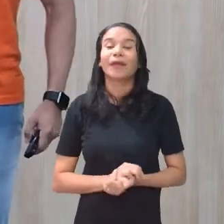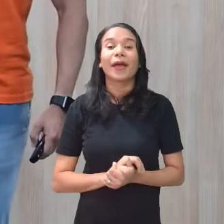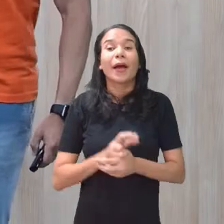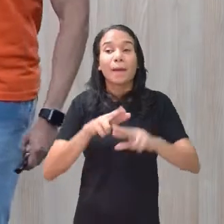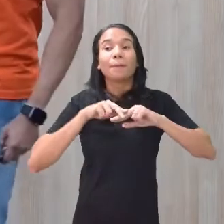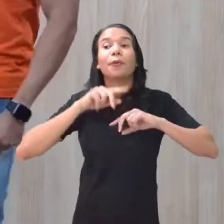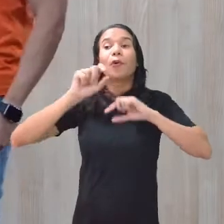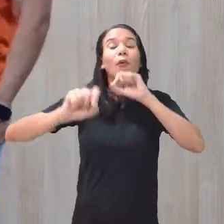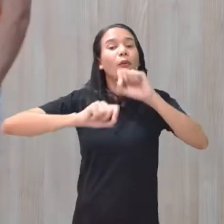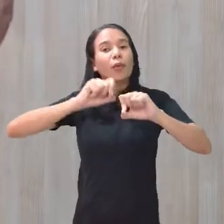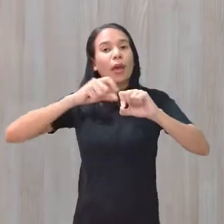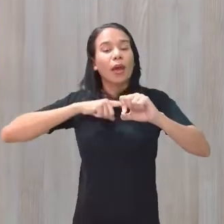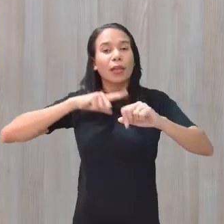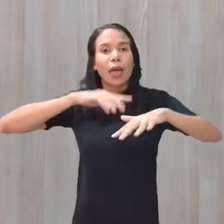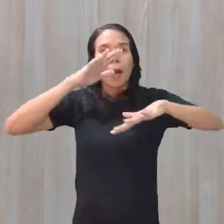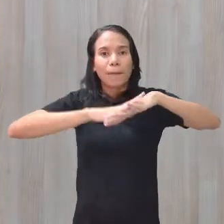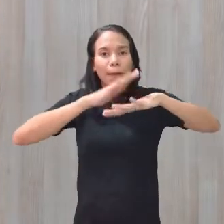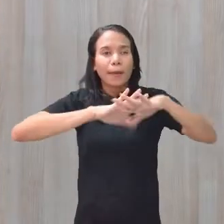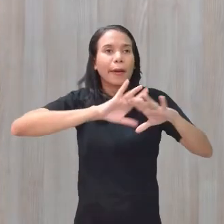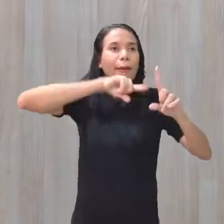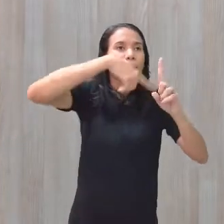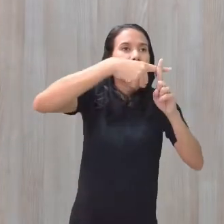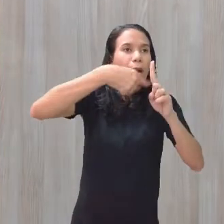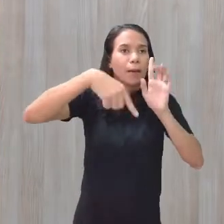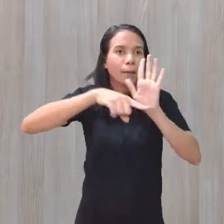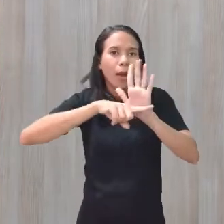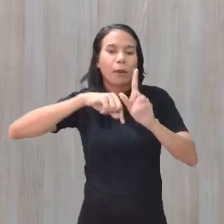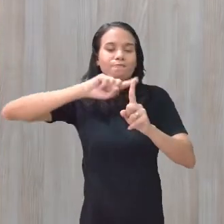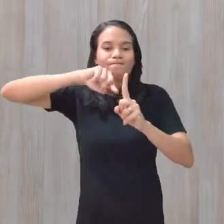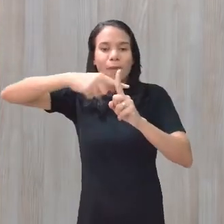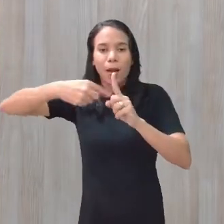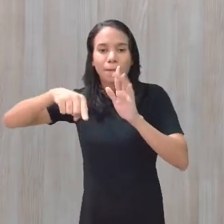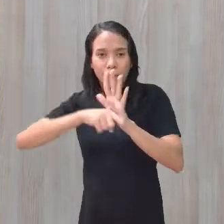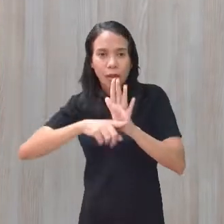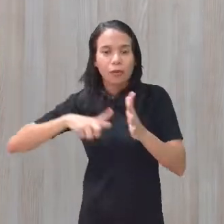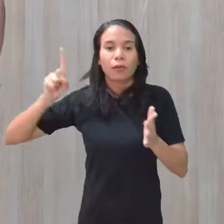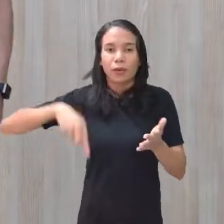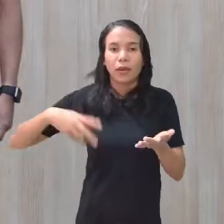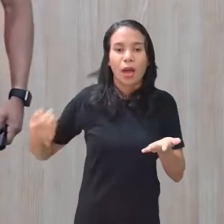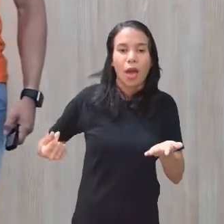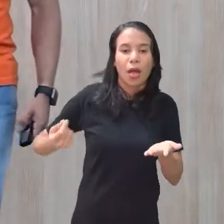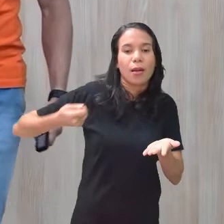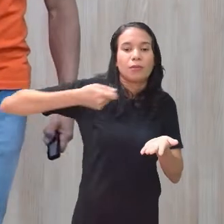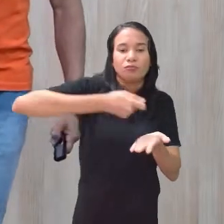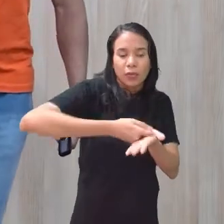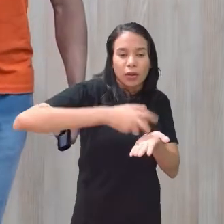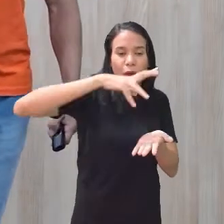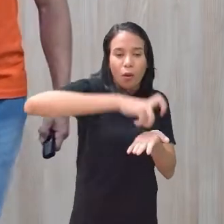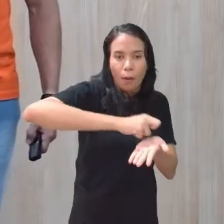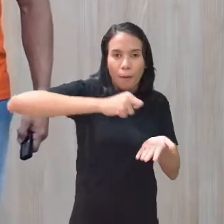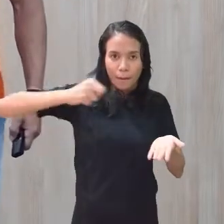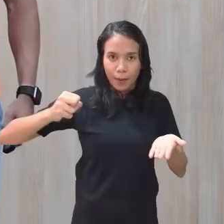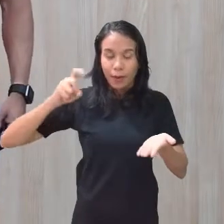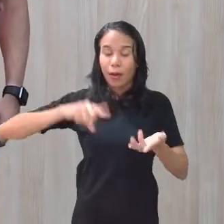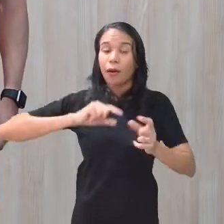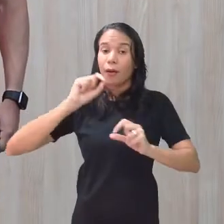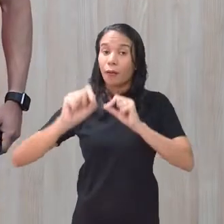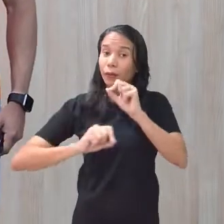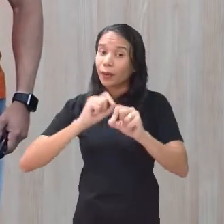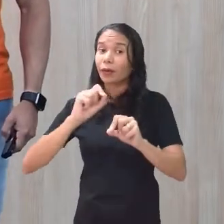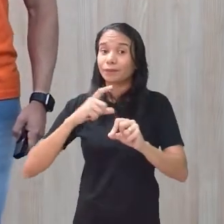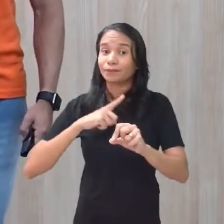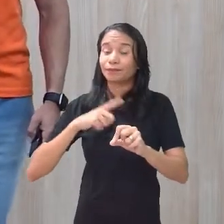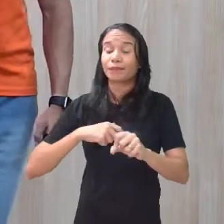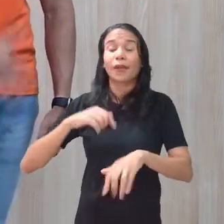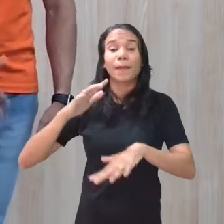que essas operações que a gente estava fazendo aqui no extrato bancário são operações com números negativos